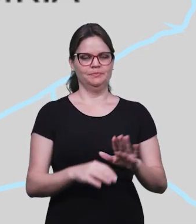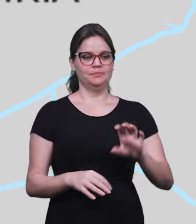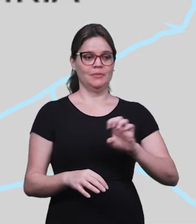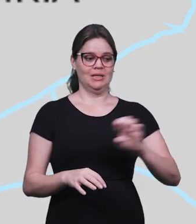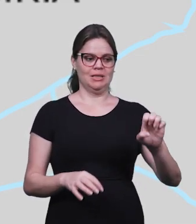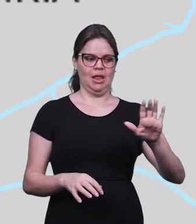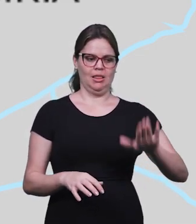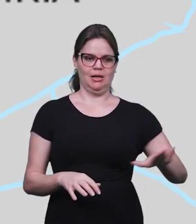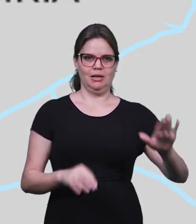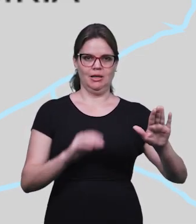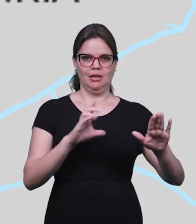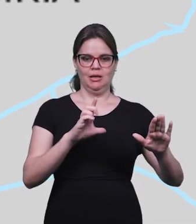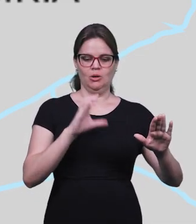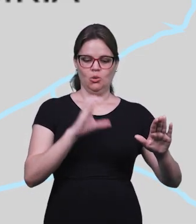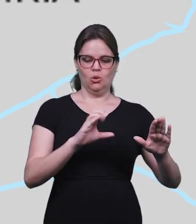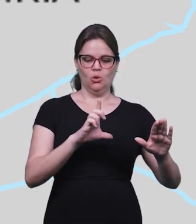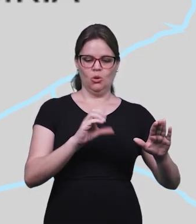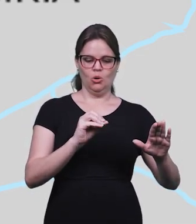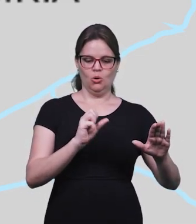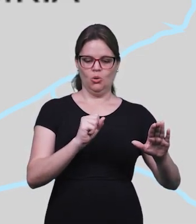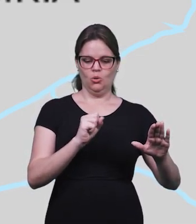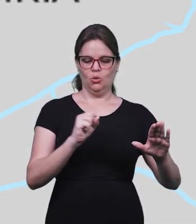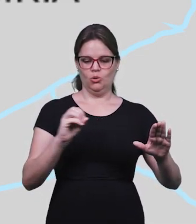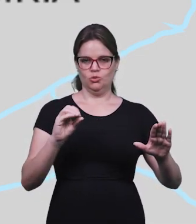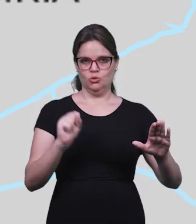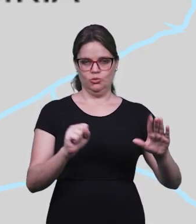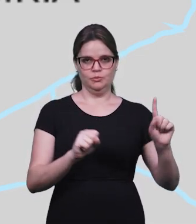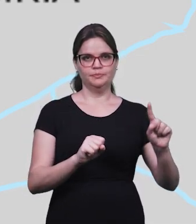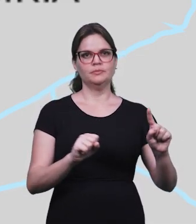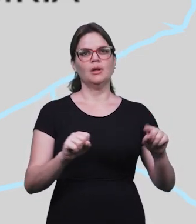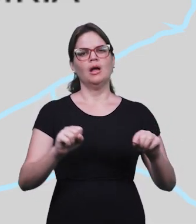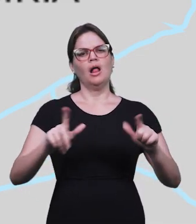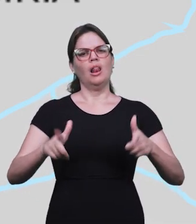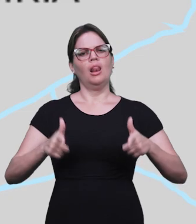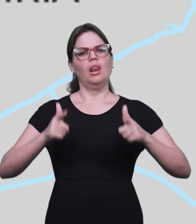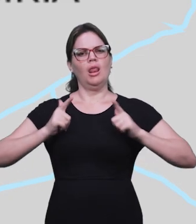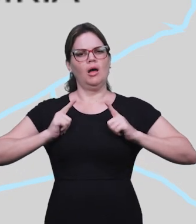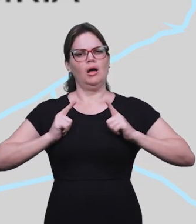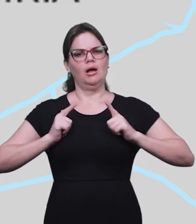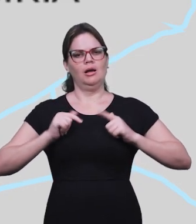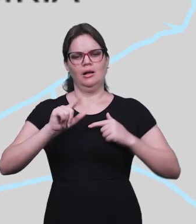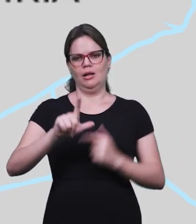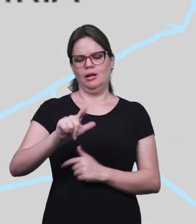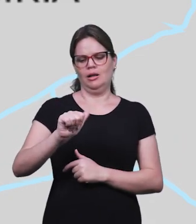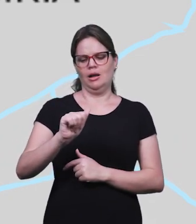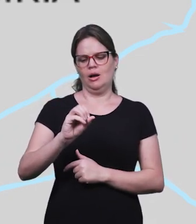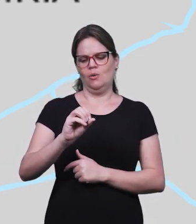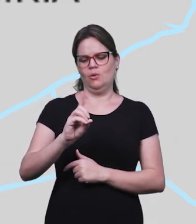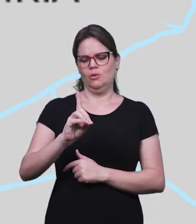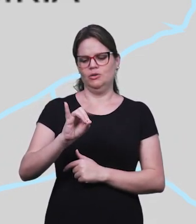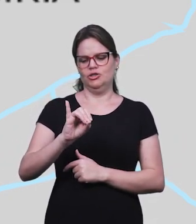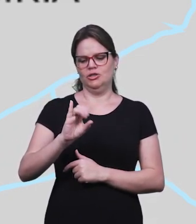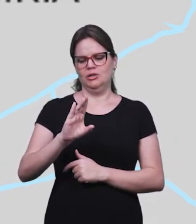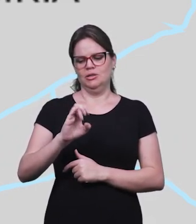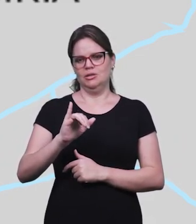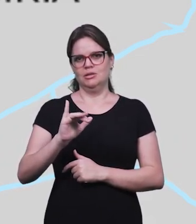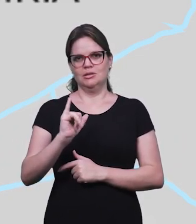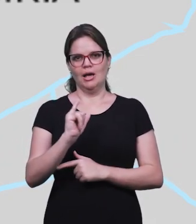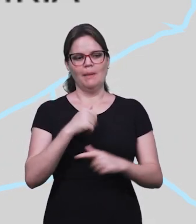cartas, Laodiceia, tem ali Derbe, Listra, é coladinho ali um pouquinho para